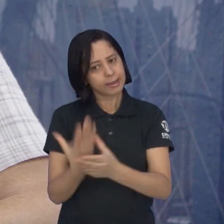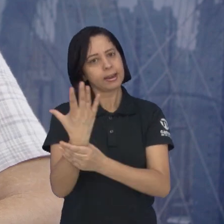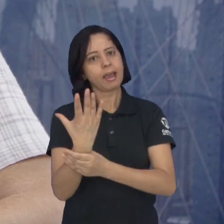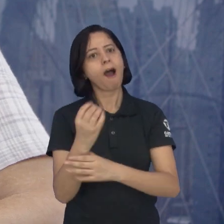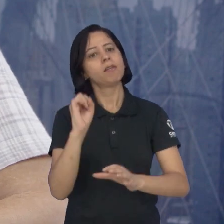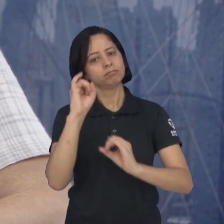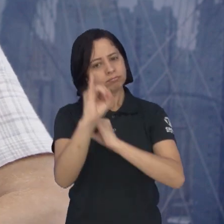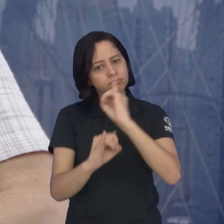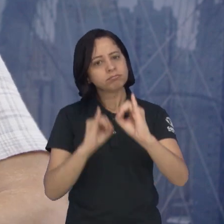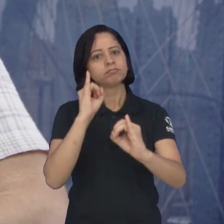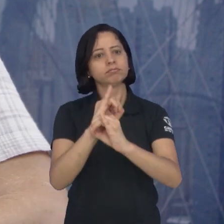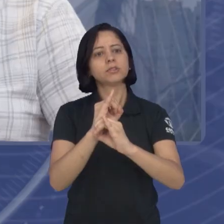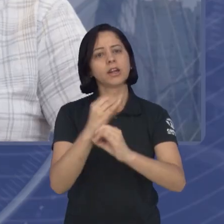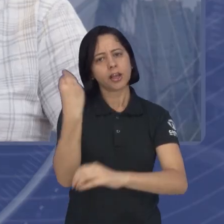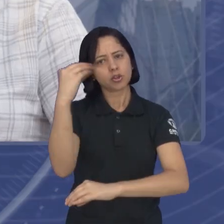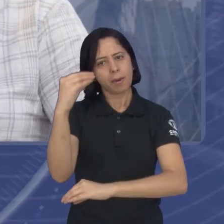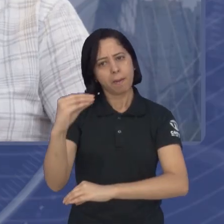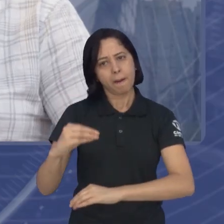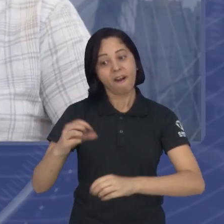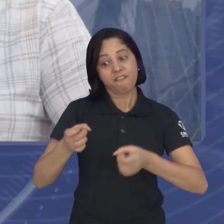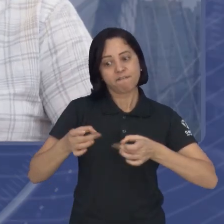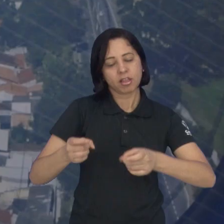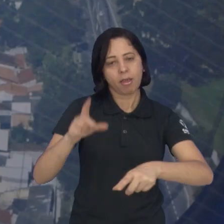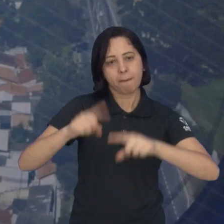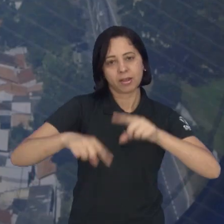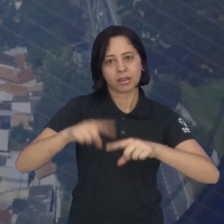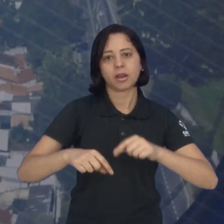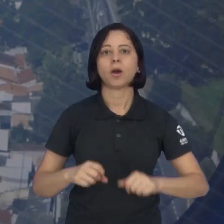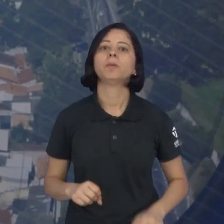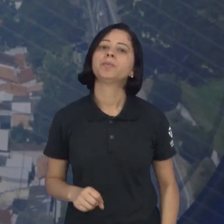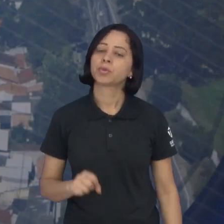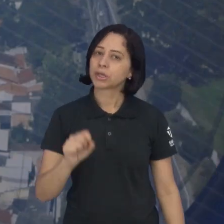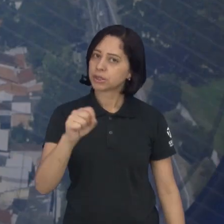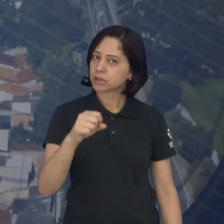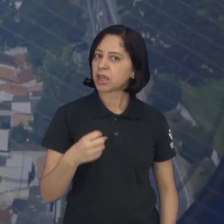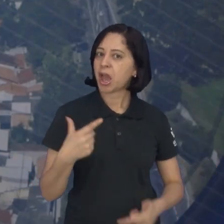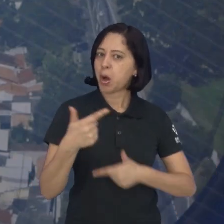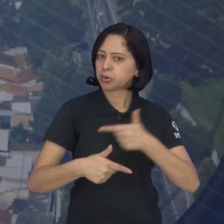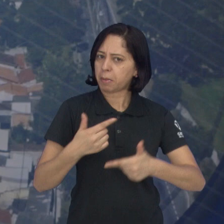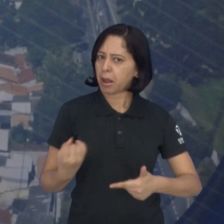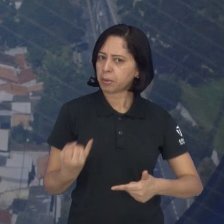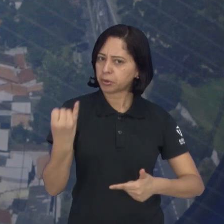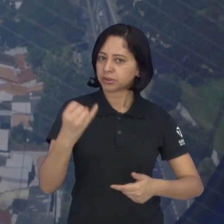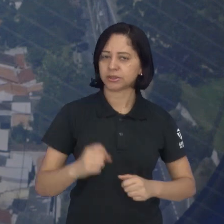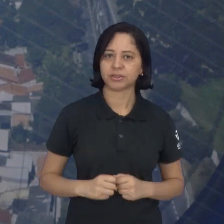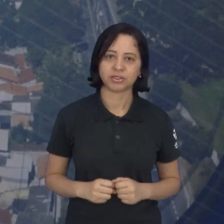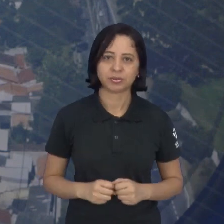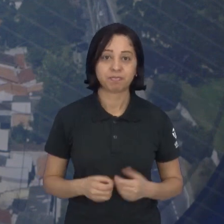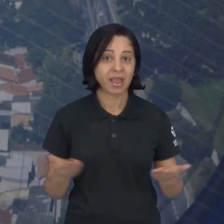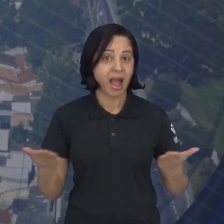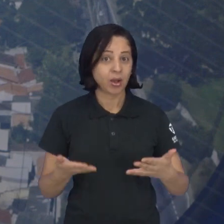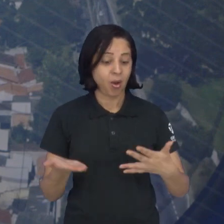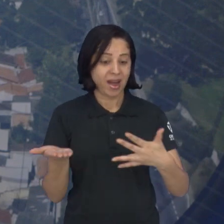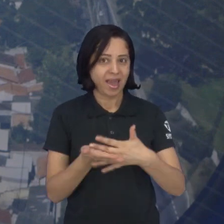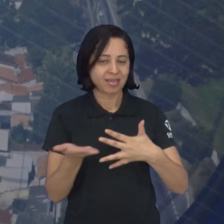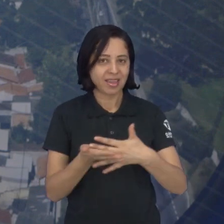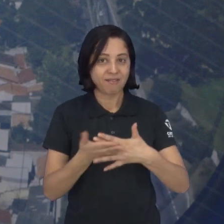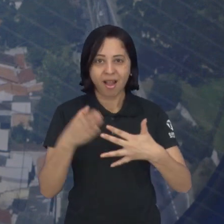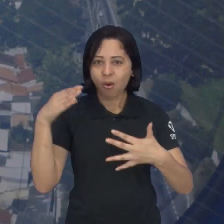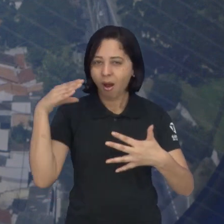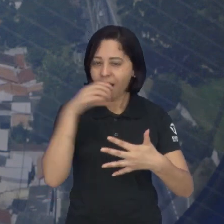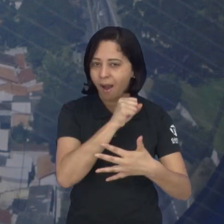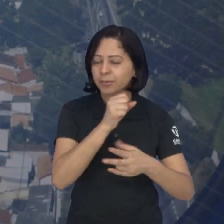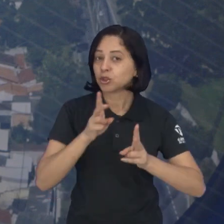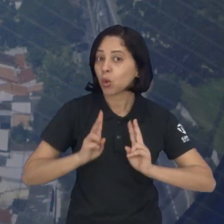nesse ponto, é muito importante para nós. Legal, e é um trabalho 360 mesmo, né? Bom, a gente vai para um rápido break, mas fiquem